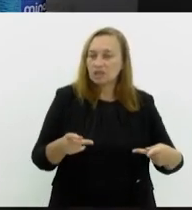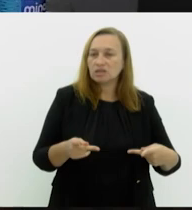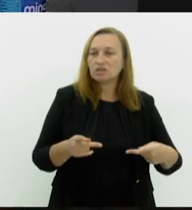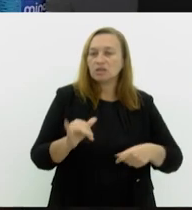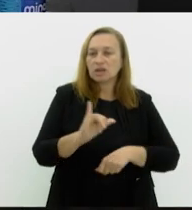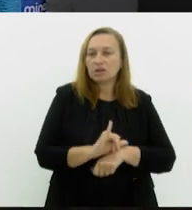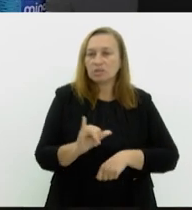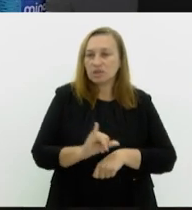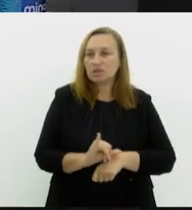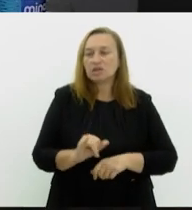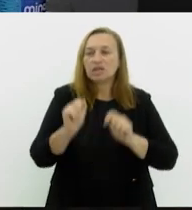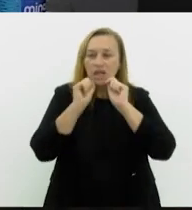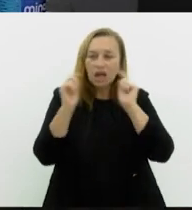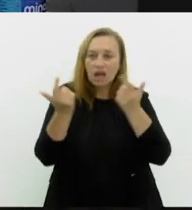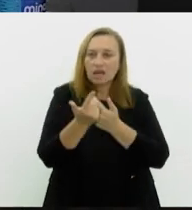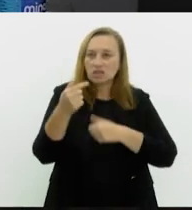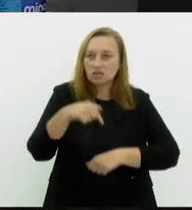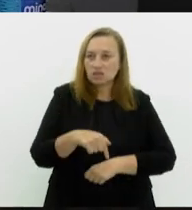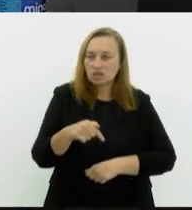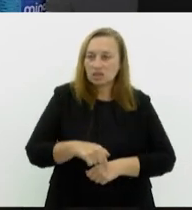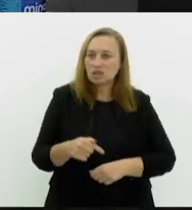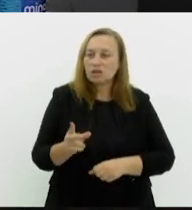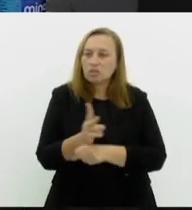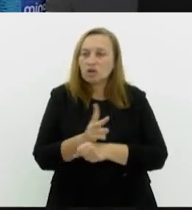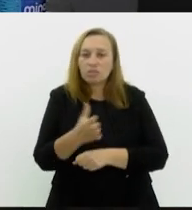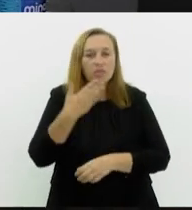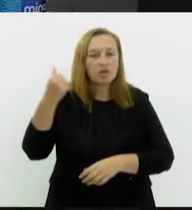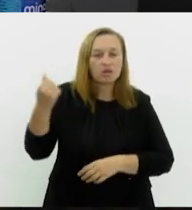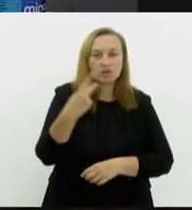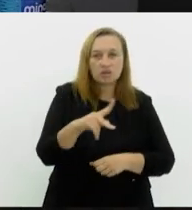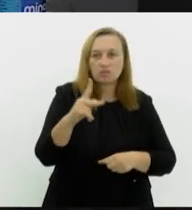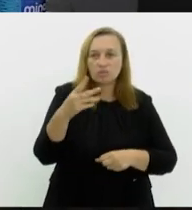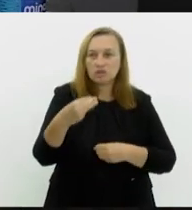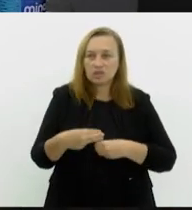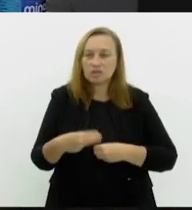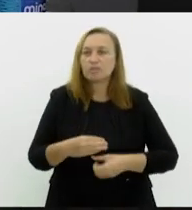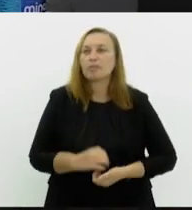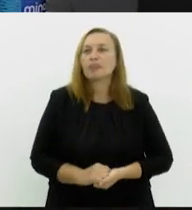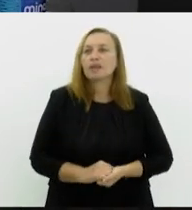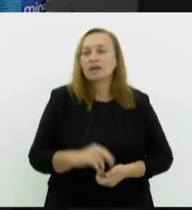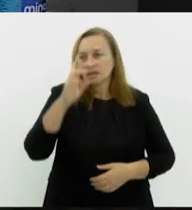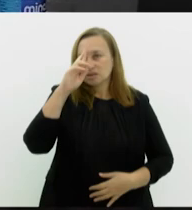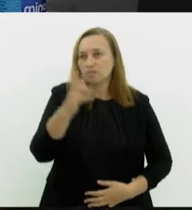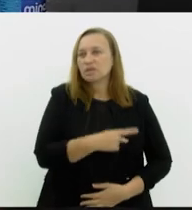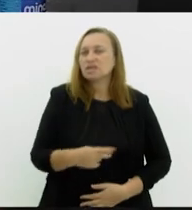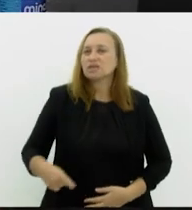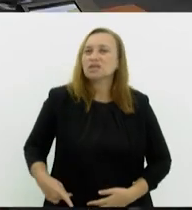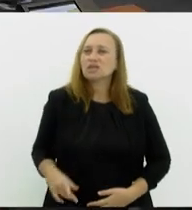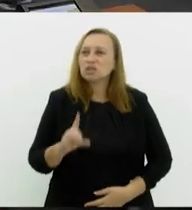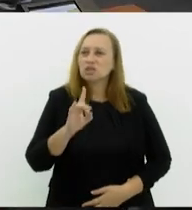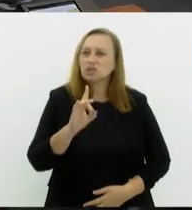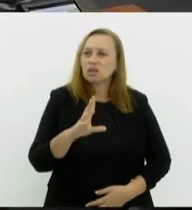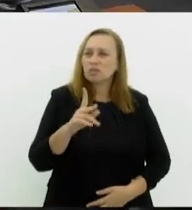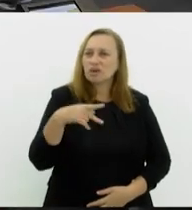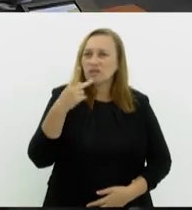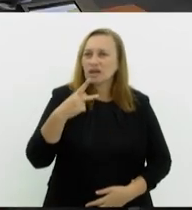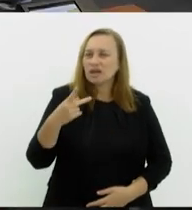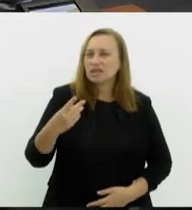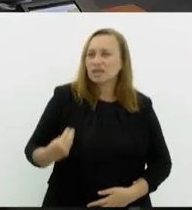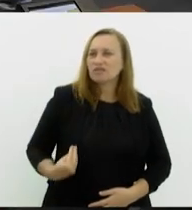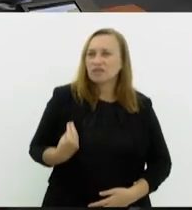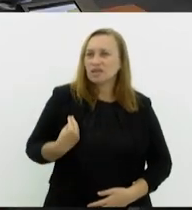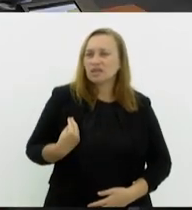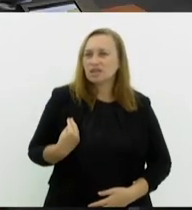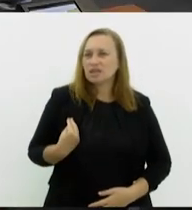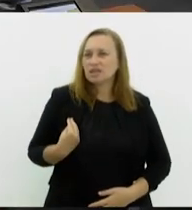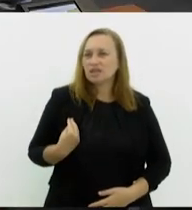capital, principalmente na Alerj, aqui, sempre buscando melhoria para o seu município. Senhor presidente, só para anunciar a presença, presidente,